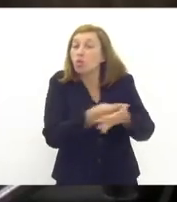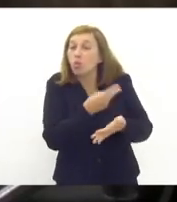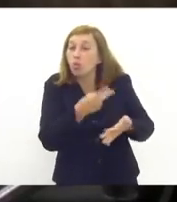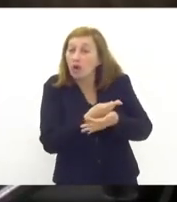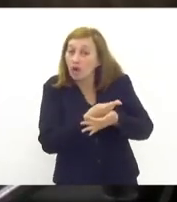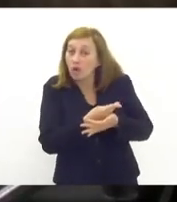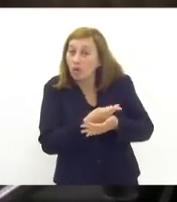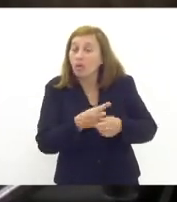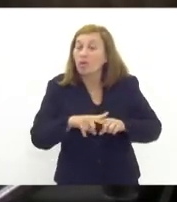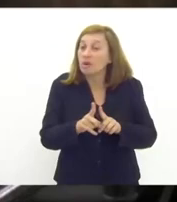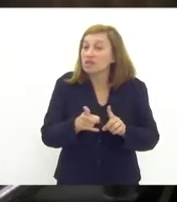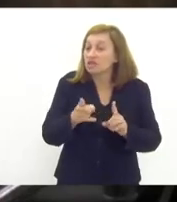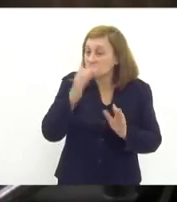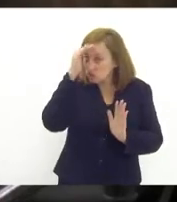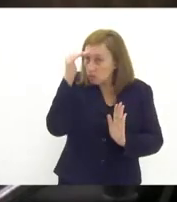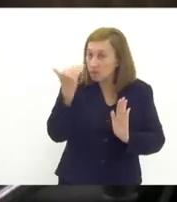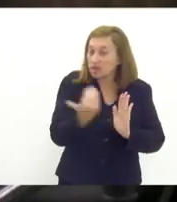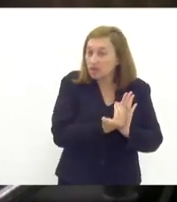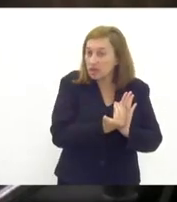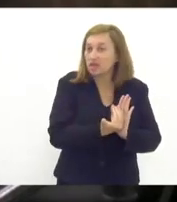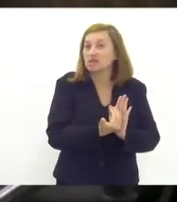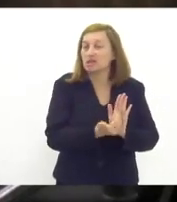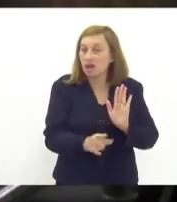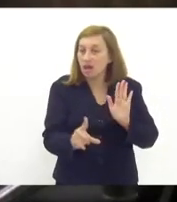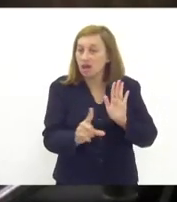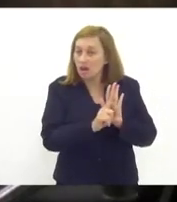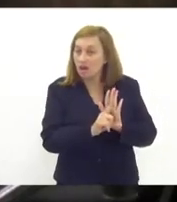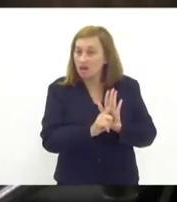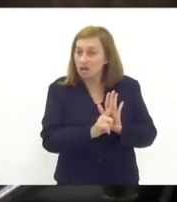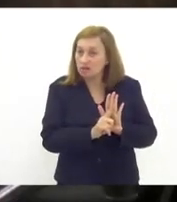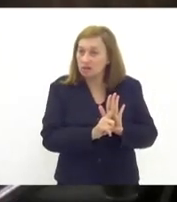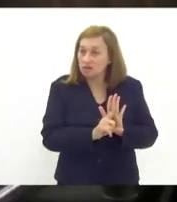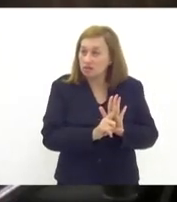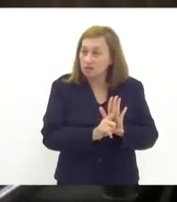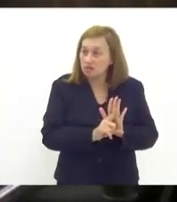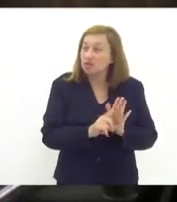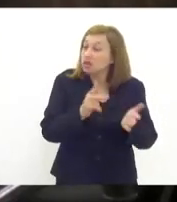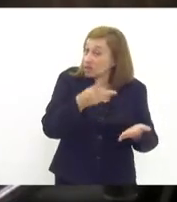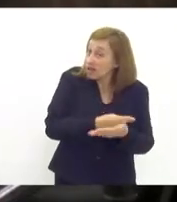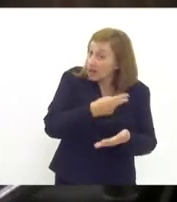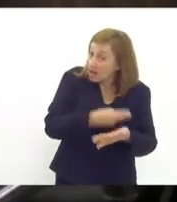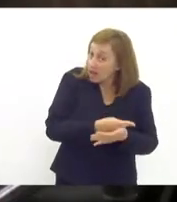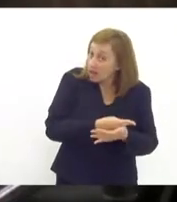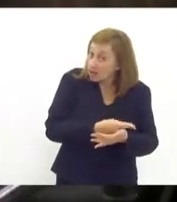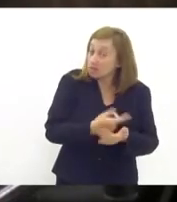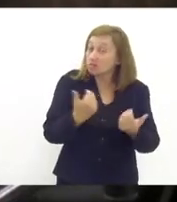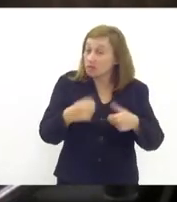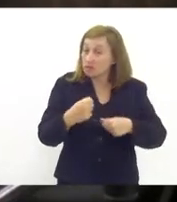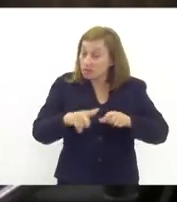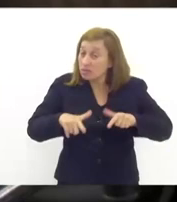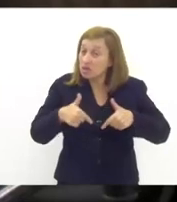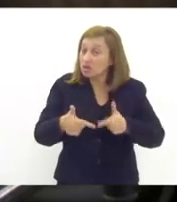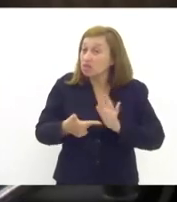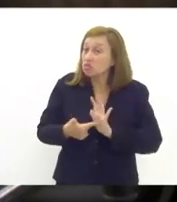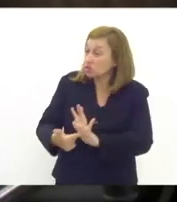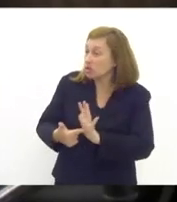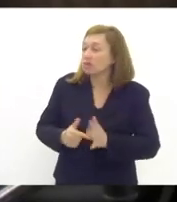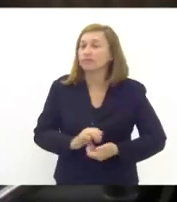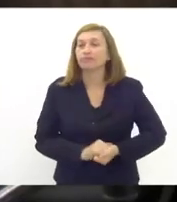luz e cumpra dentro da legalidade, né, aquilo que está errado, a gente tem que botar à luz e apontar.